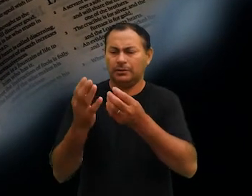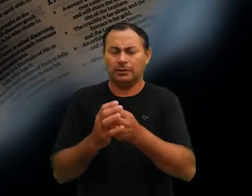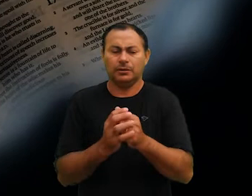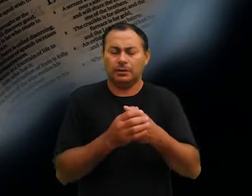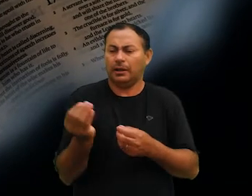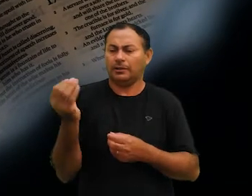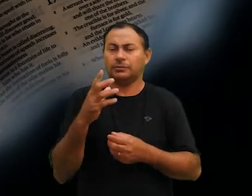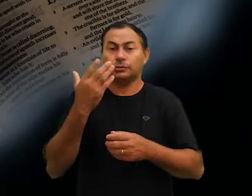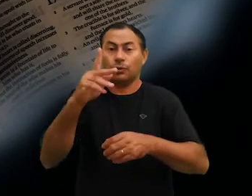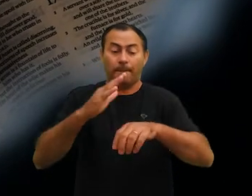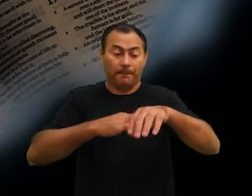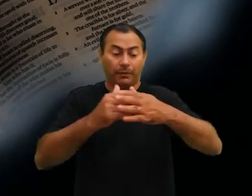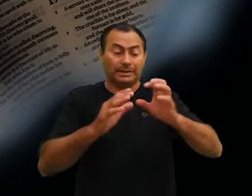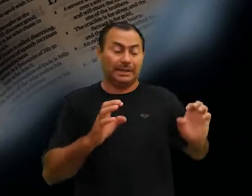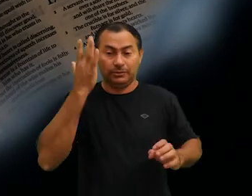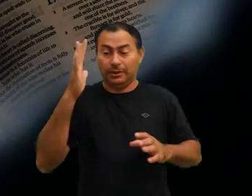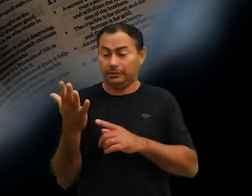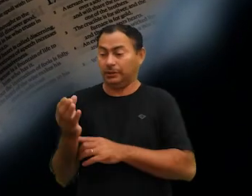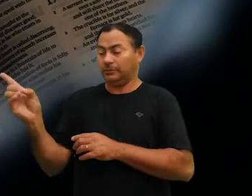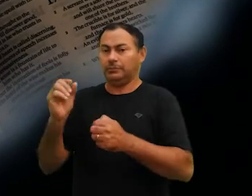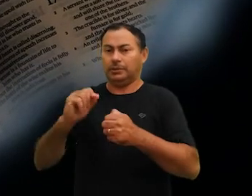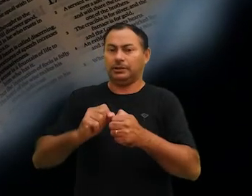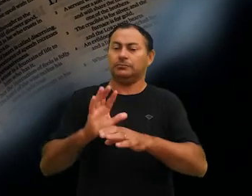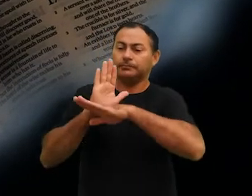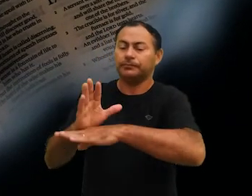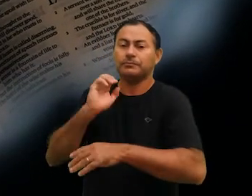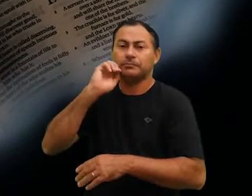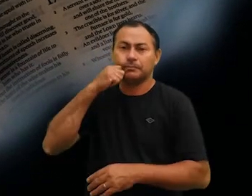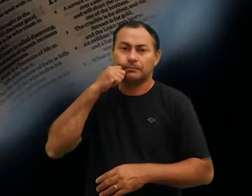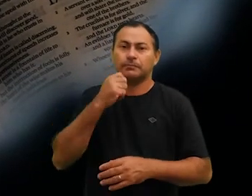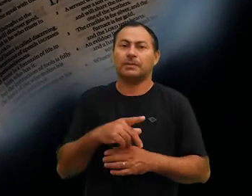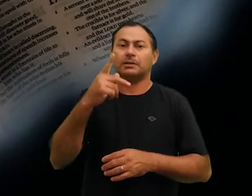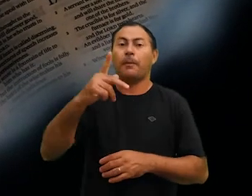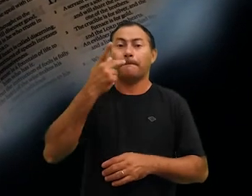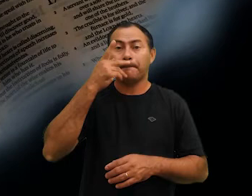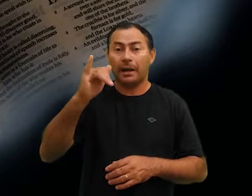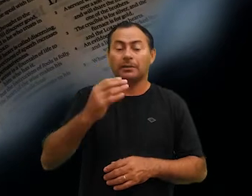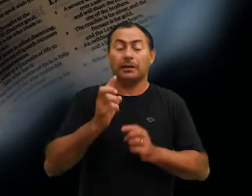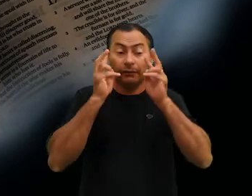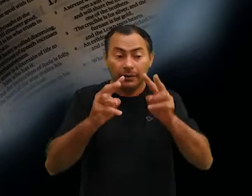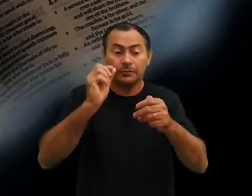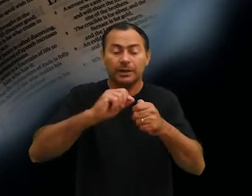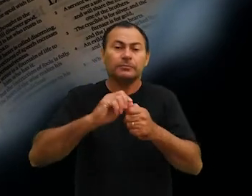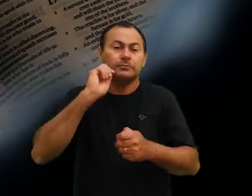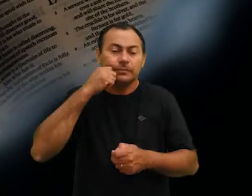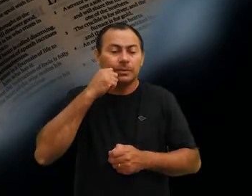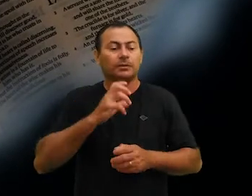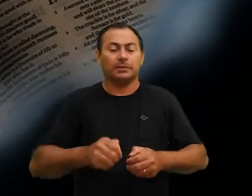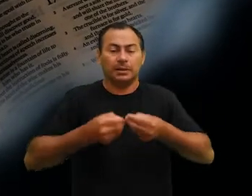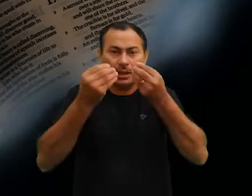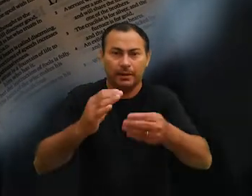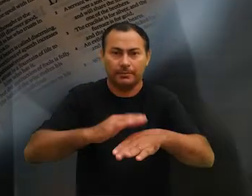não saiba o que está fazendo a direita, de forma que você preste a sua ajuda em segredo, e seu pai, que vê o que é feito em segredo,